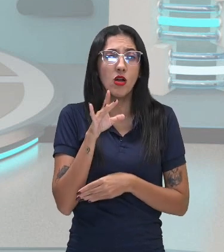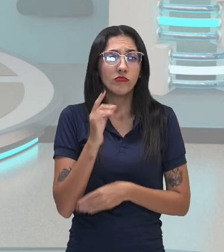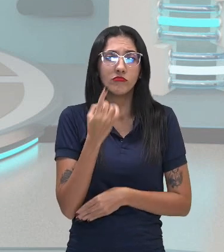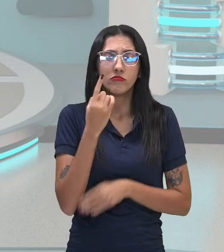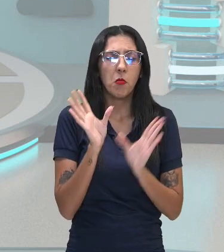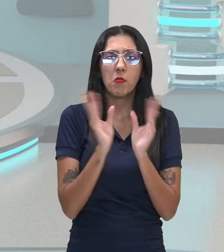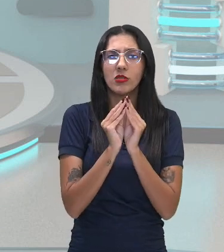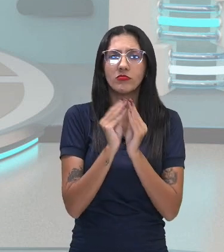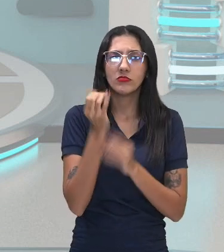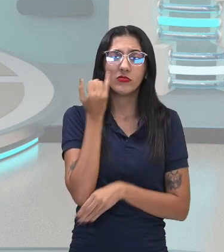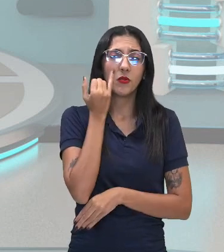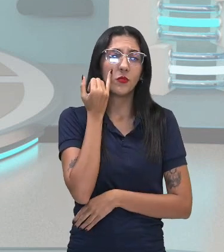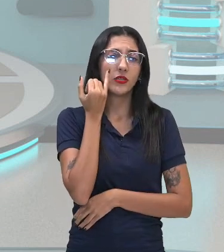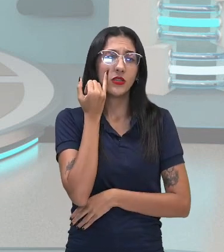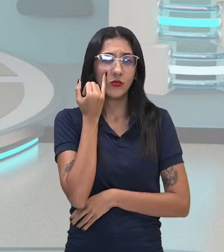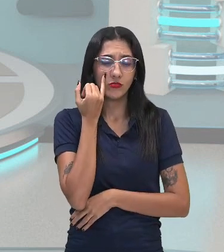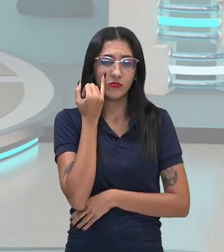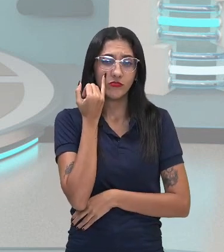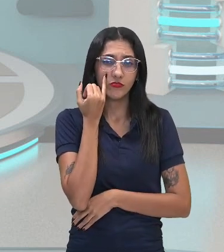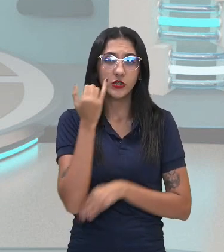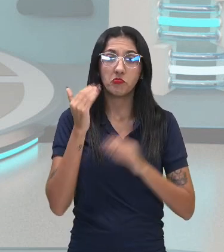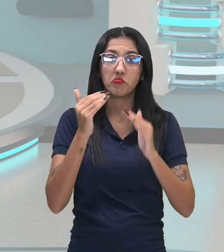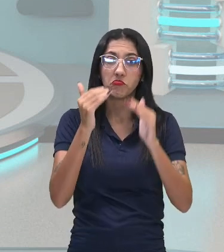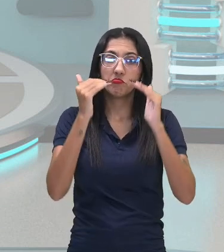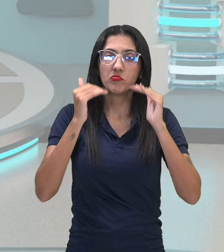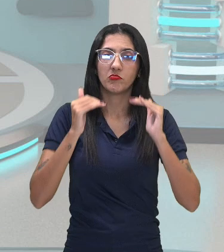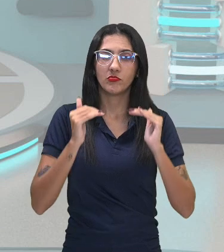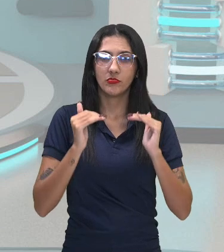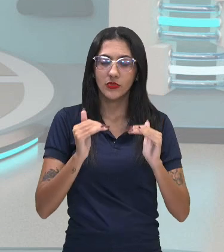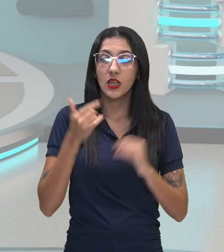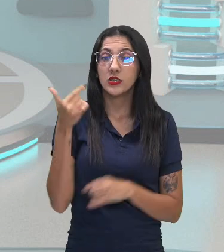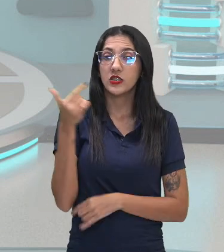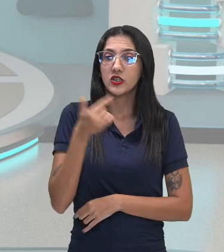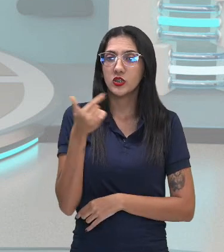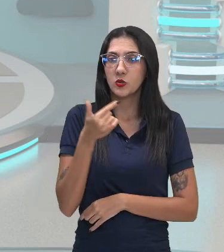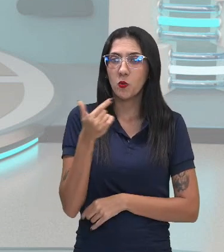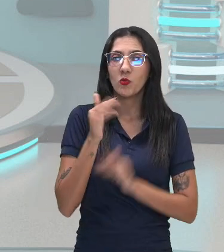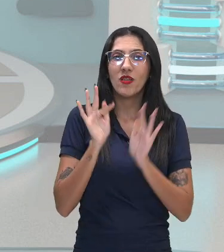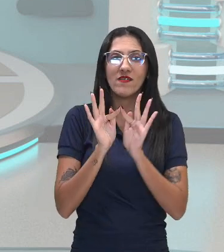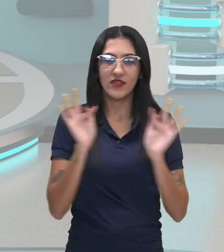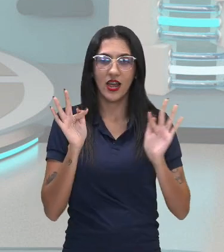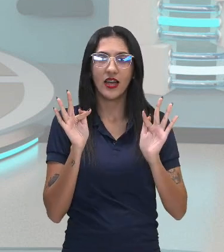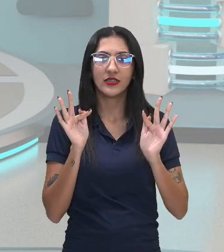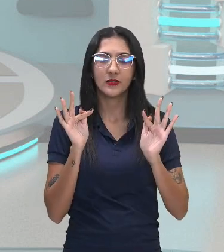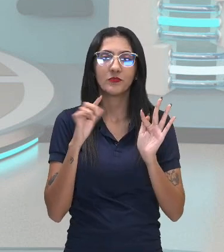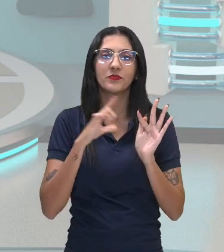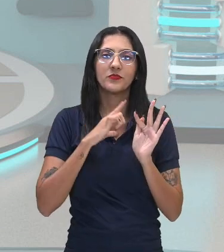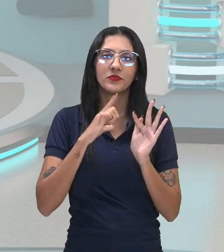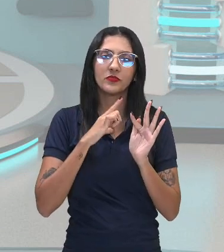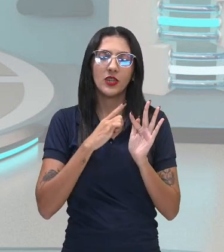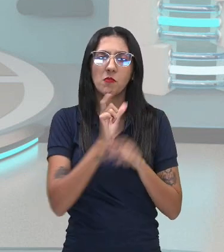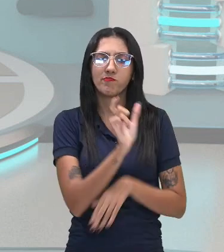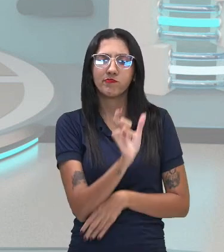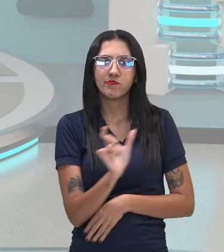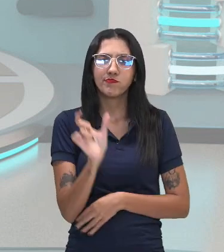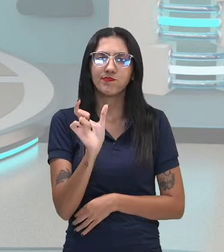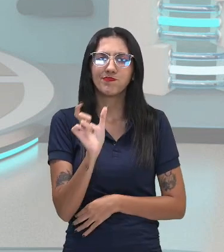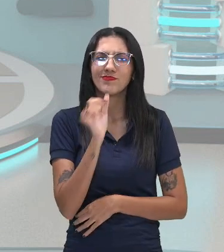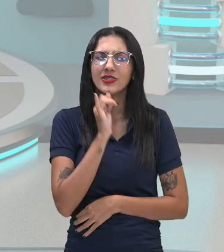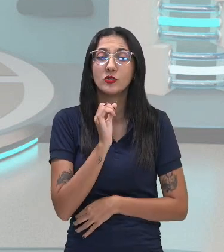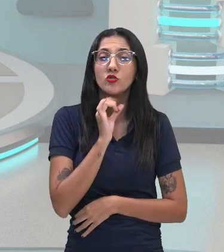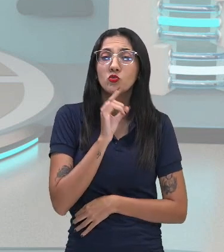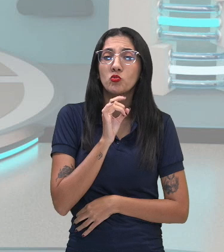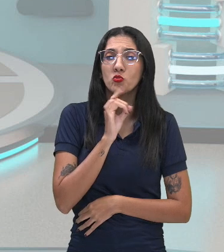informação banal. Enquanto no segundo exemplo, há um destaque para o senso de